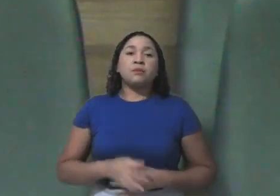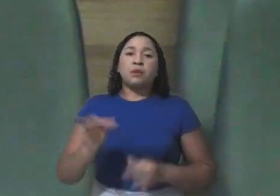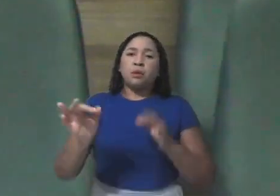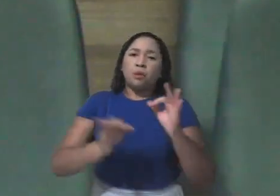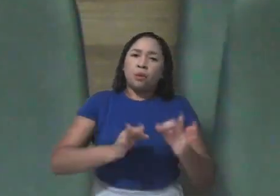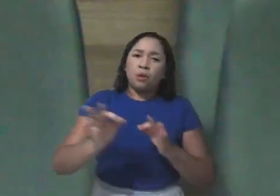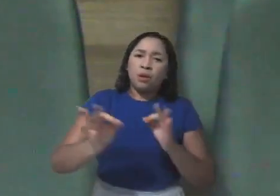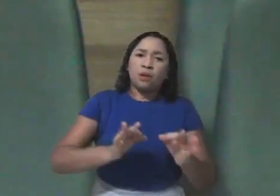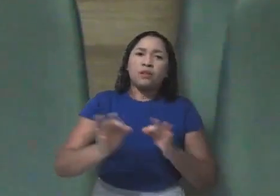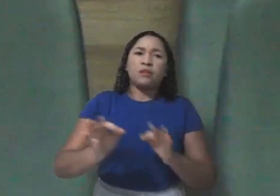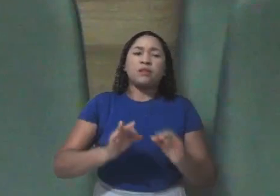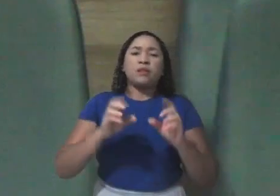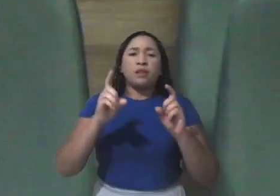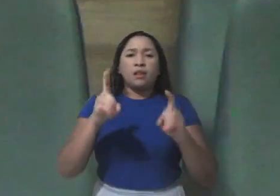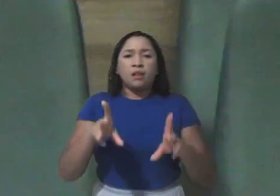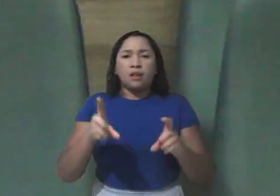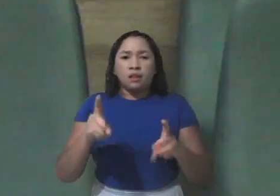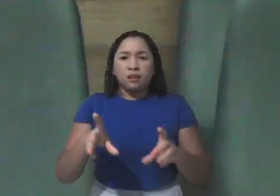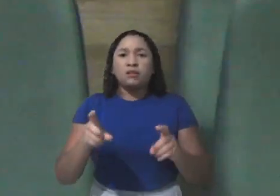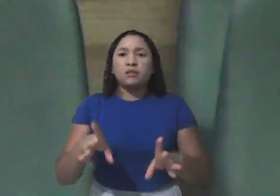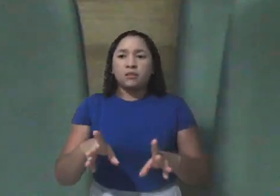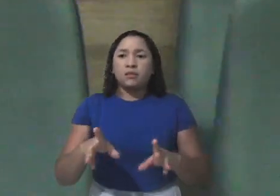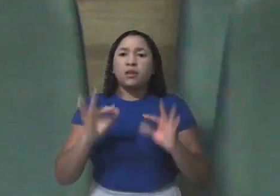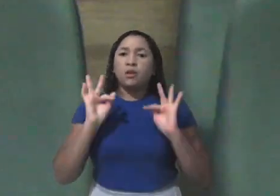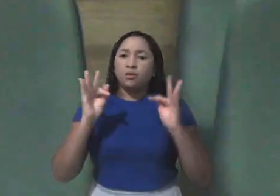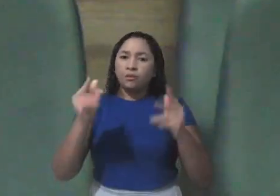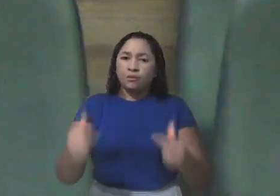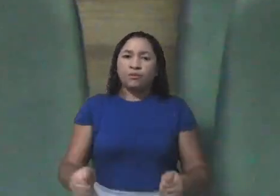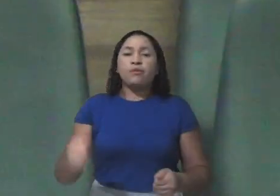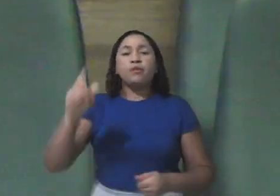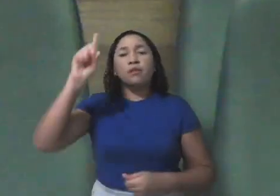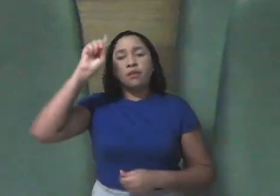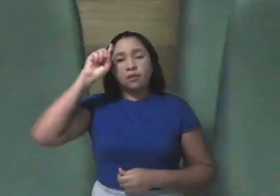últimas coisas, a doutrina dos últimos tempos.